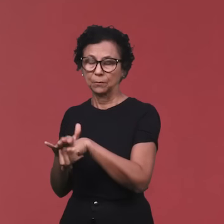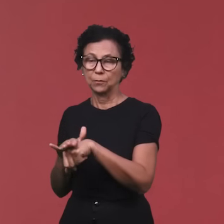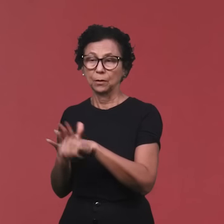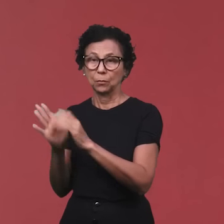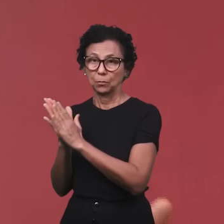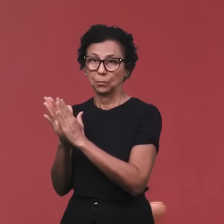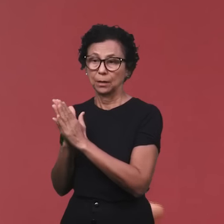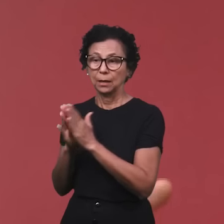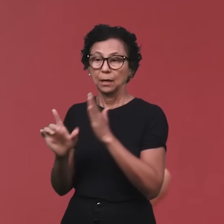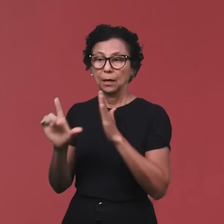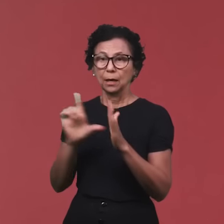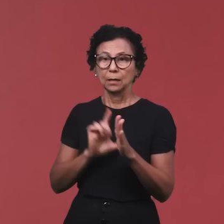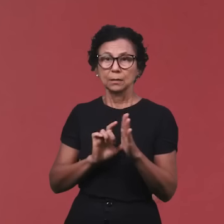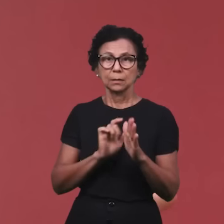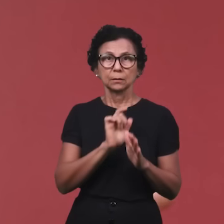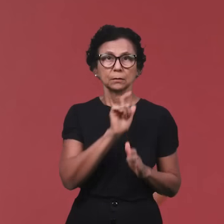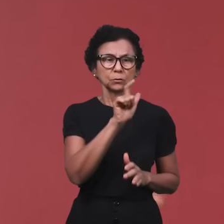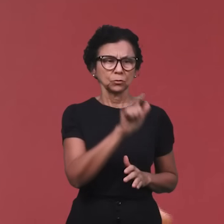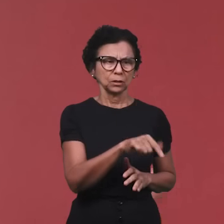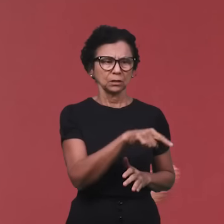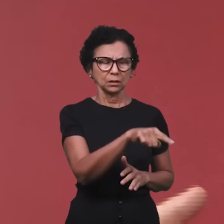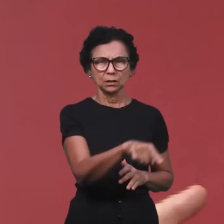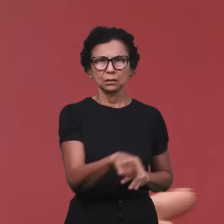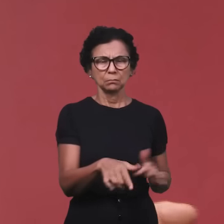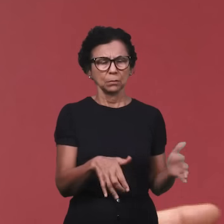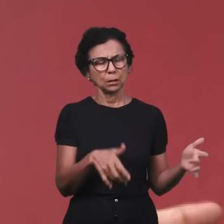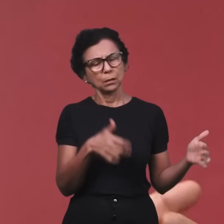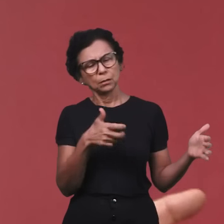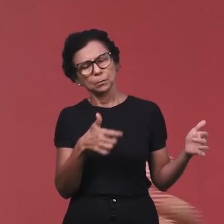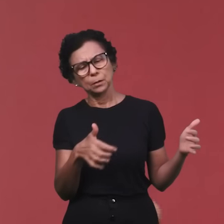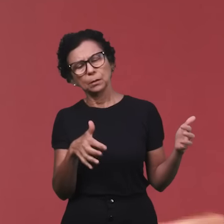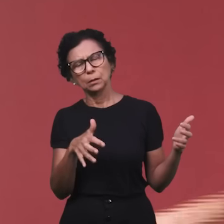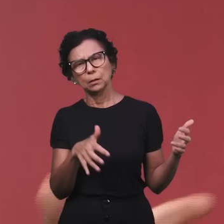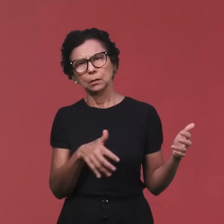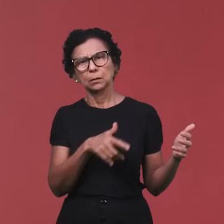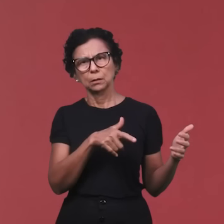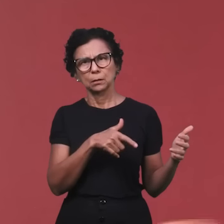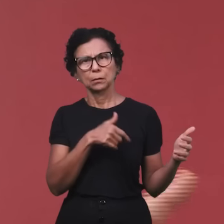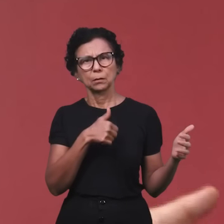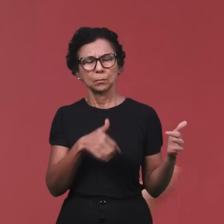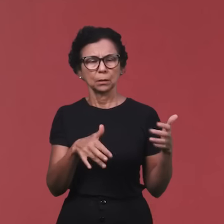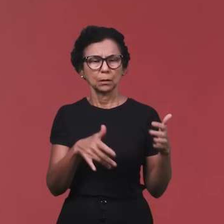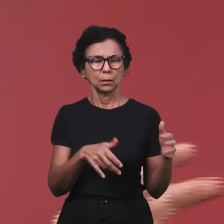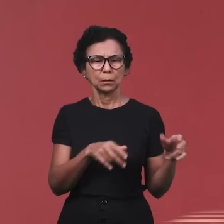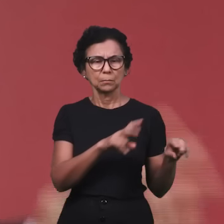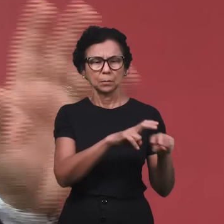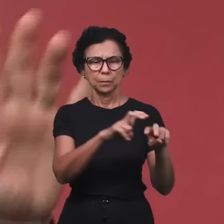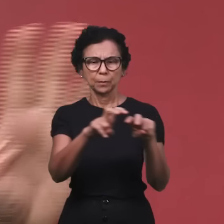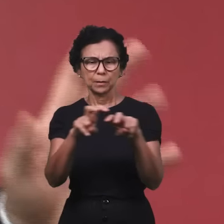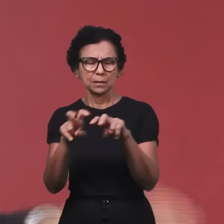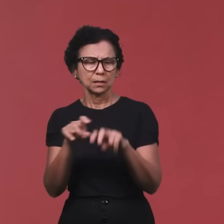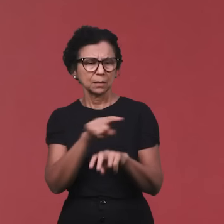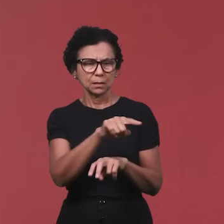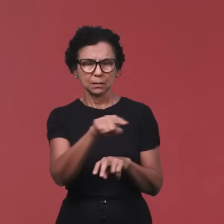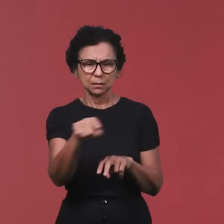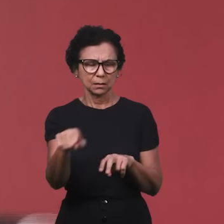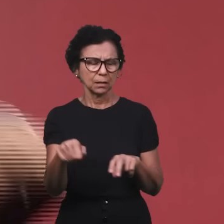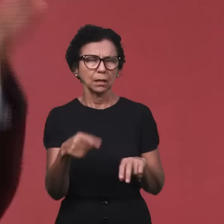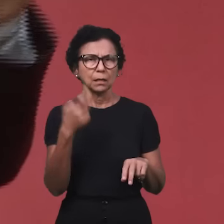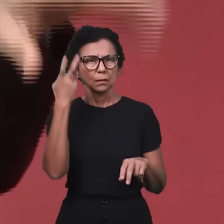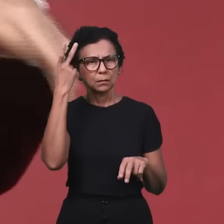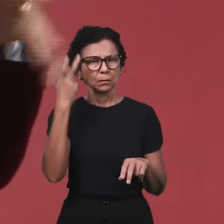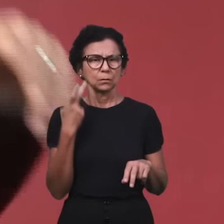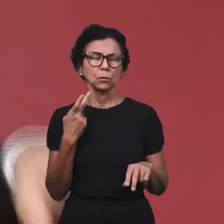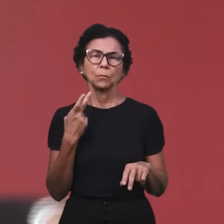de orar para o enfermo, o irmão começou a dedilhar. O instrumento é normal, etc. O pessoal, quando agita aqui, senta ali, aquela coisa toda que é normal, não é visita,